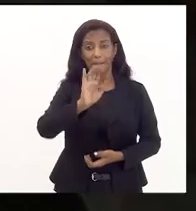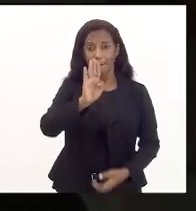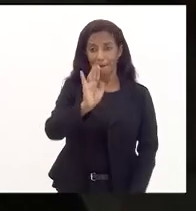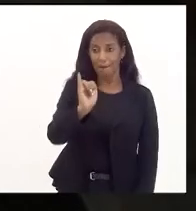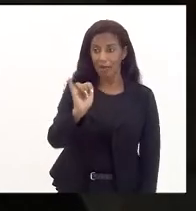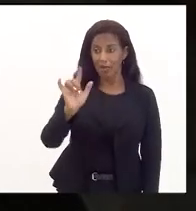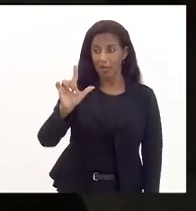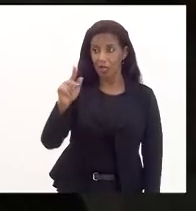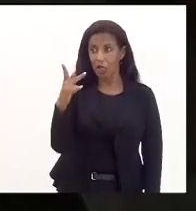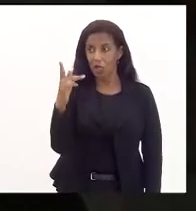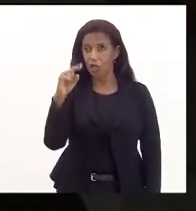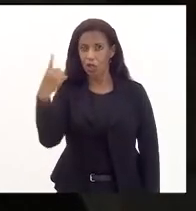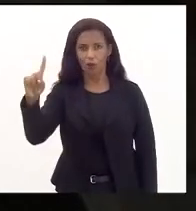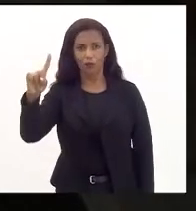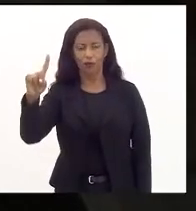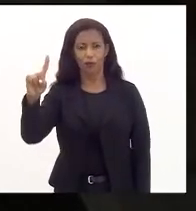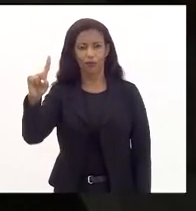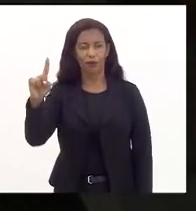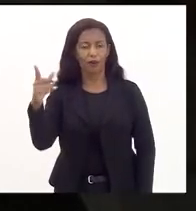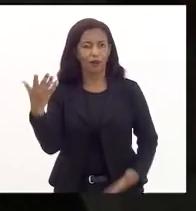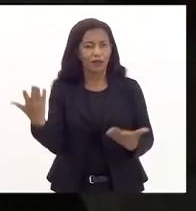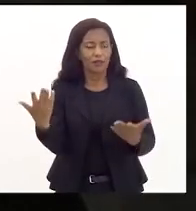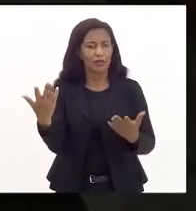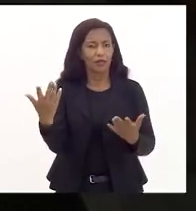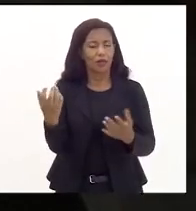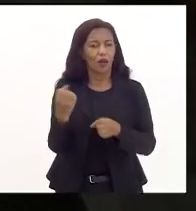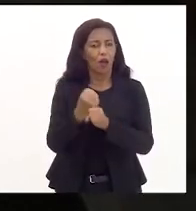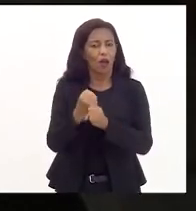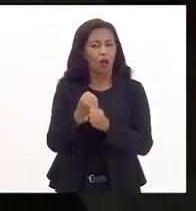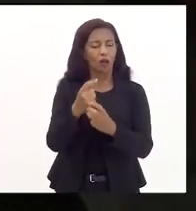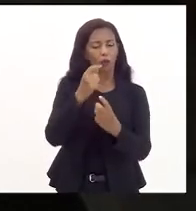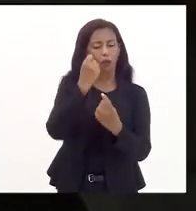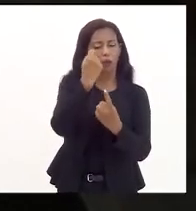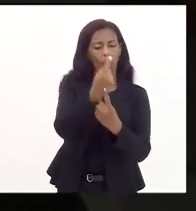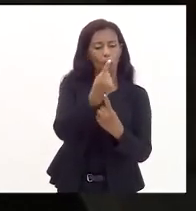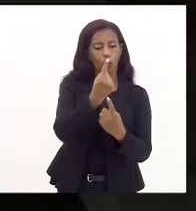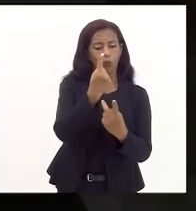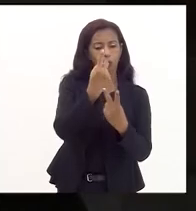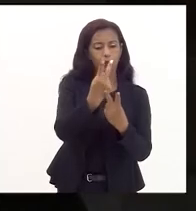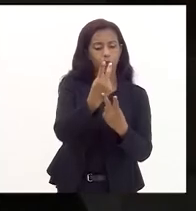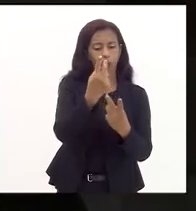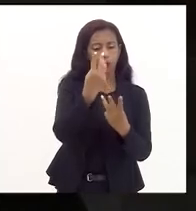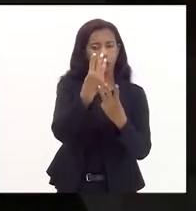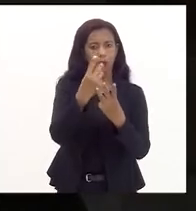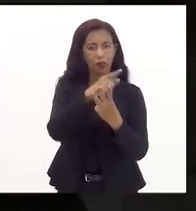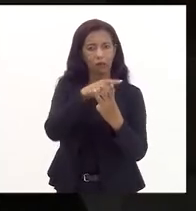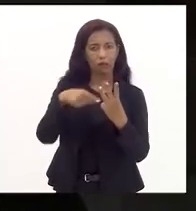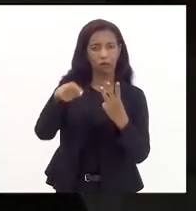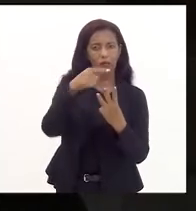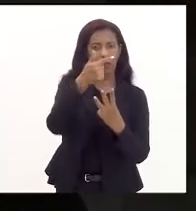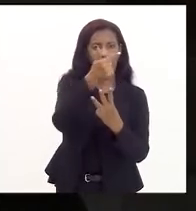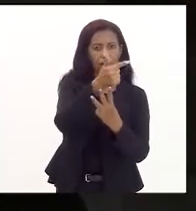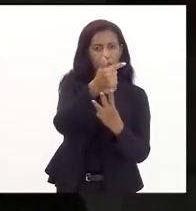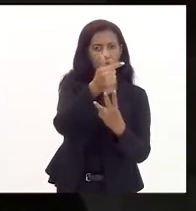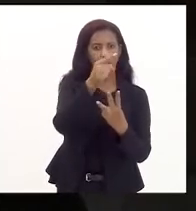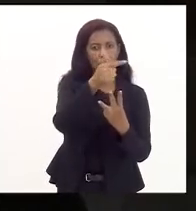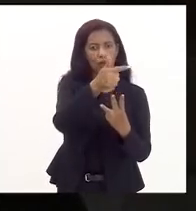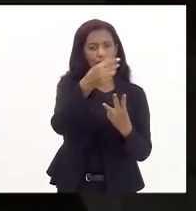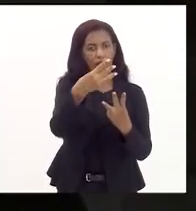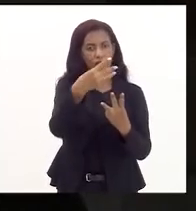83 bilhões. Sendo que nos três primeiros anos, 22, 23,